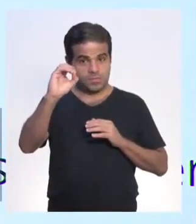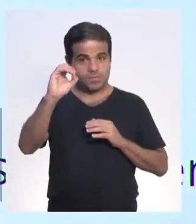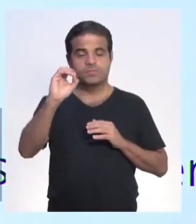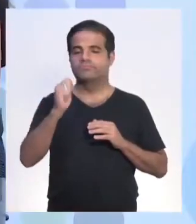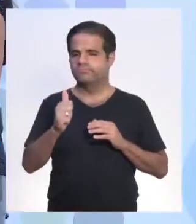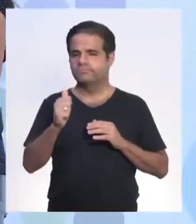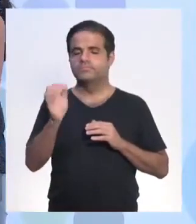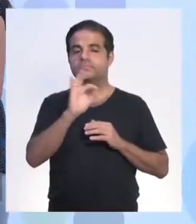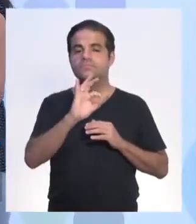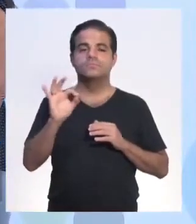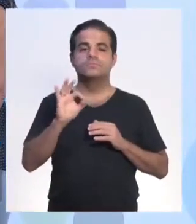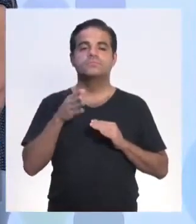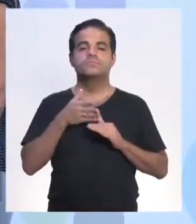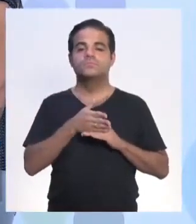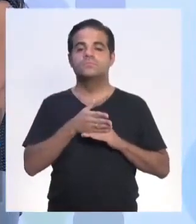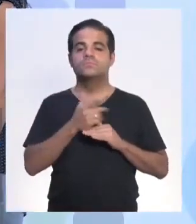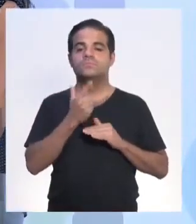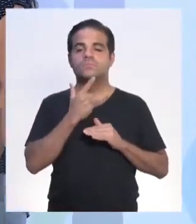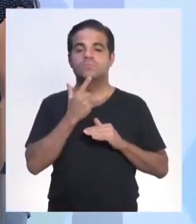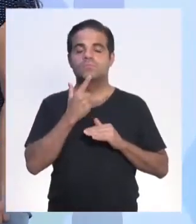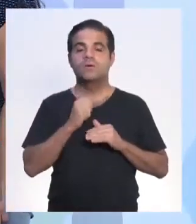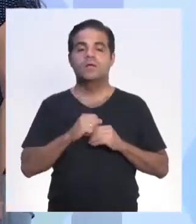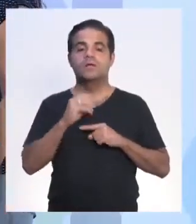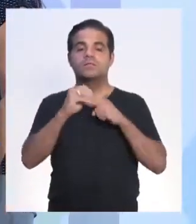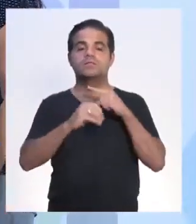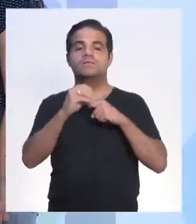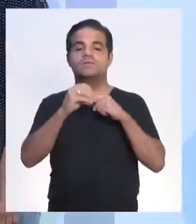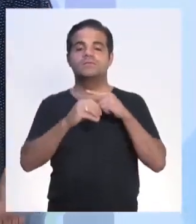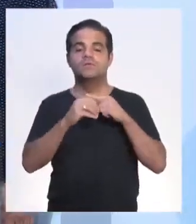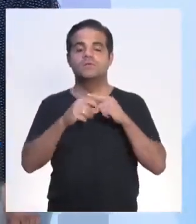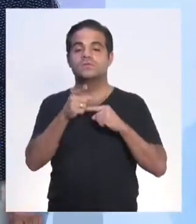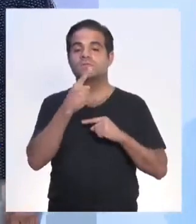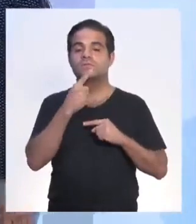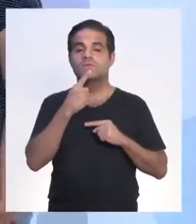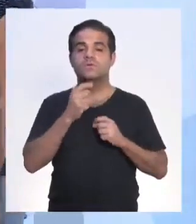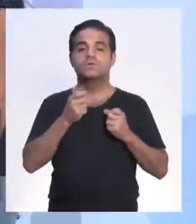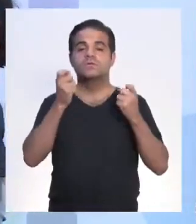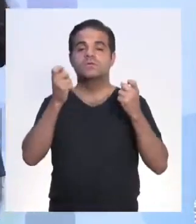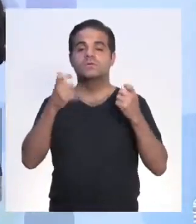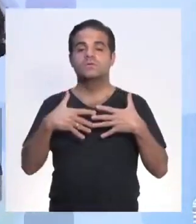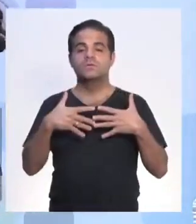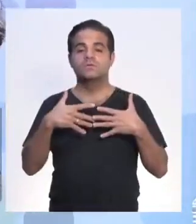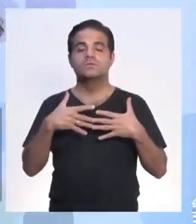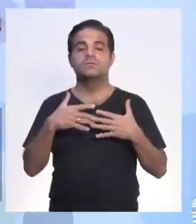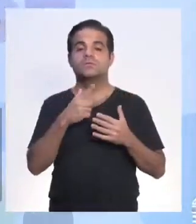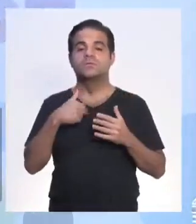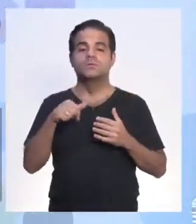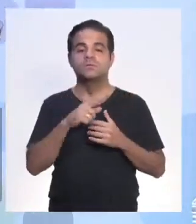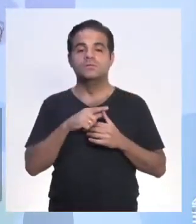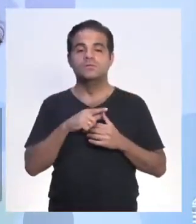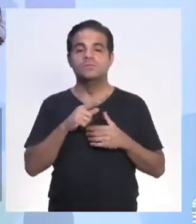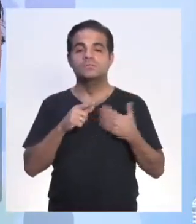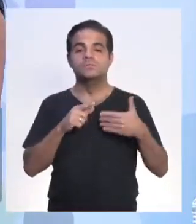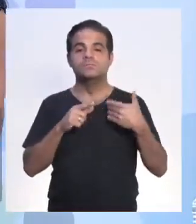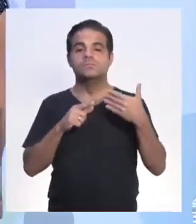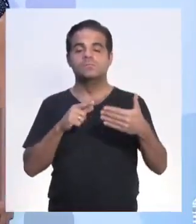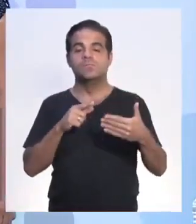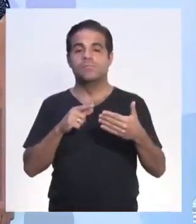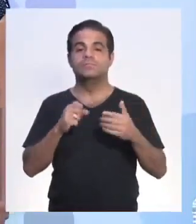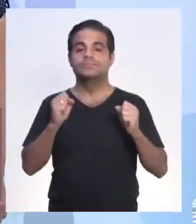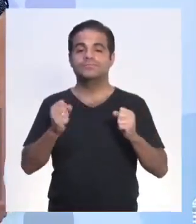Ótimo. Quando a gente fala dessas frações, nós estamos falando que a gente pode dividir